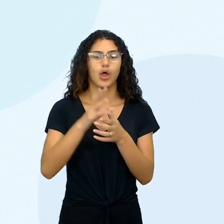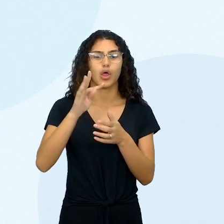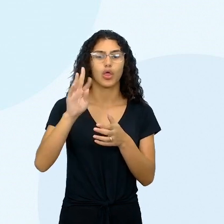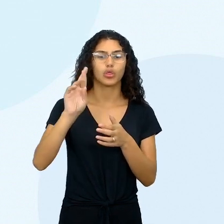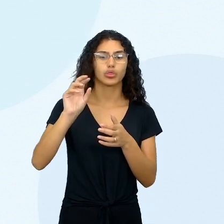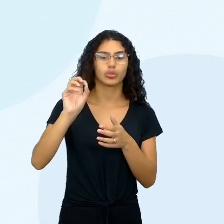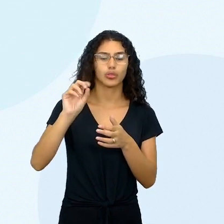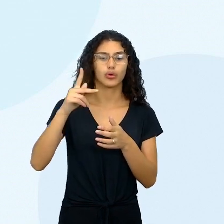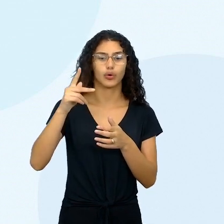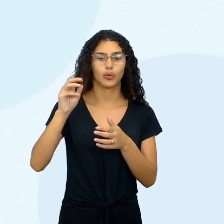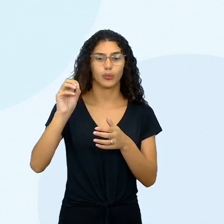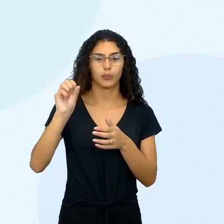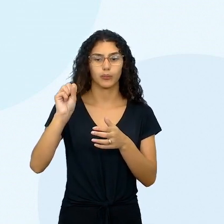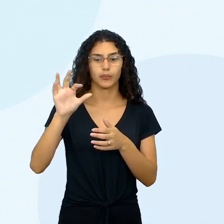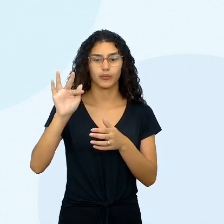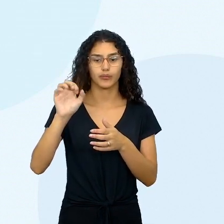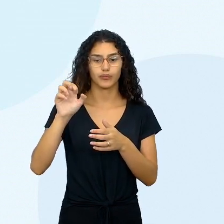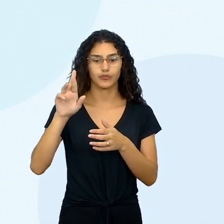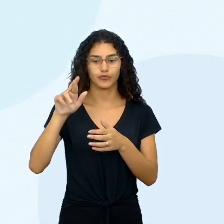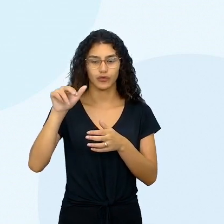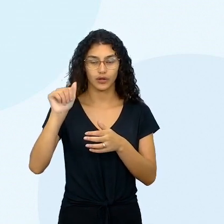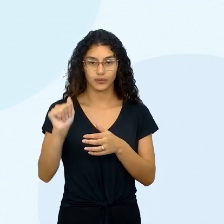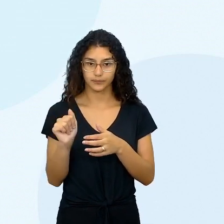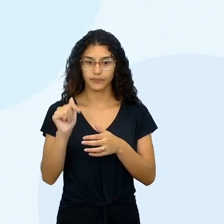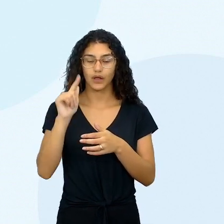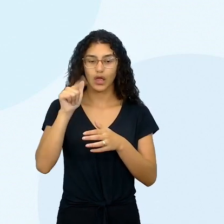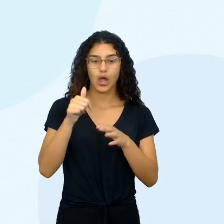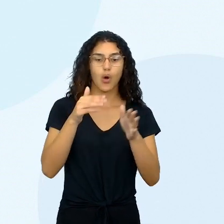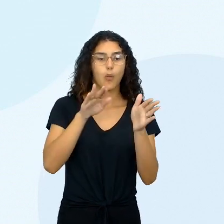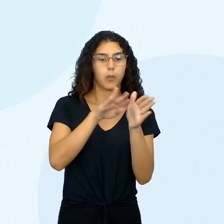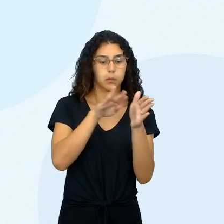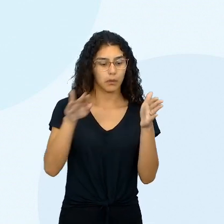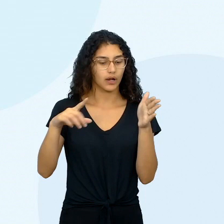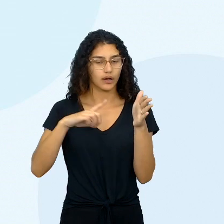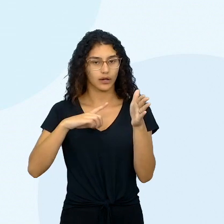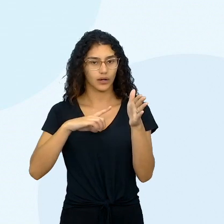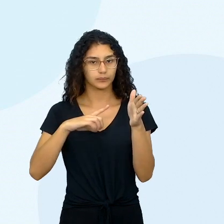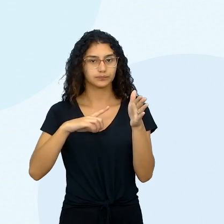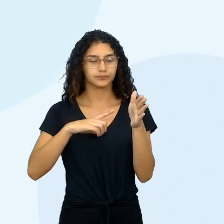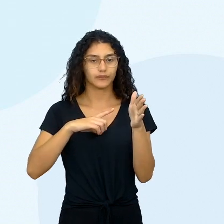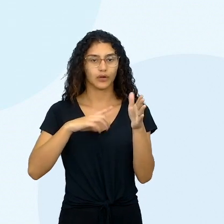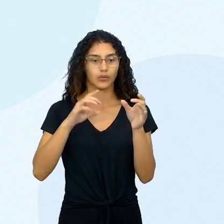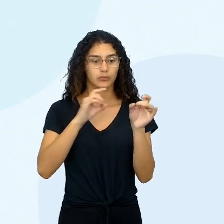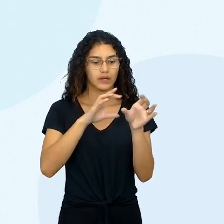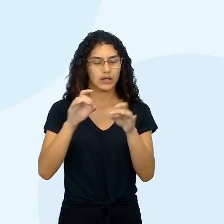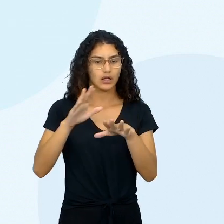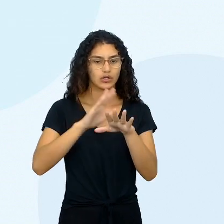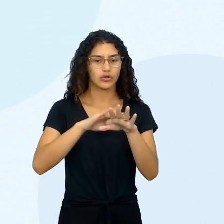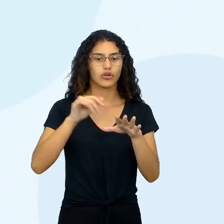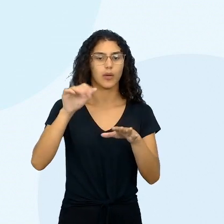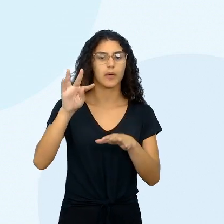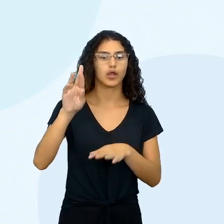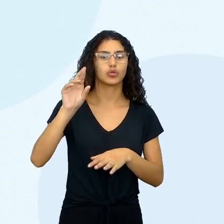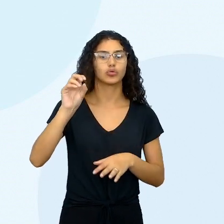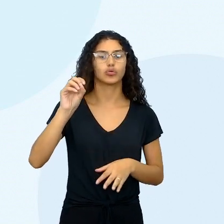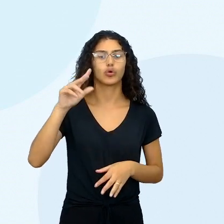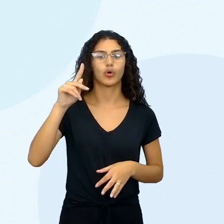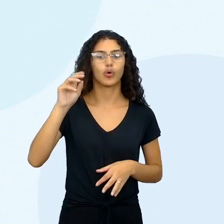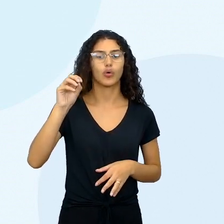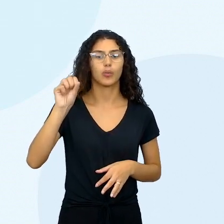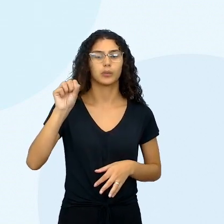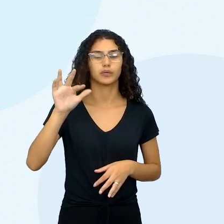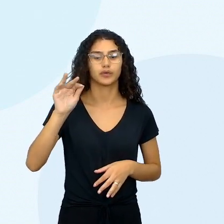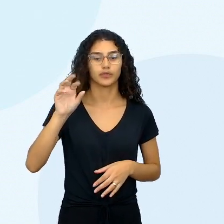pessoal? Que a gente está mergulhado nessa camada da atmosfera que os especialistas chamam aí de troposfera.